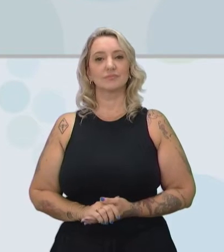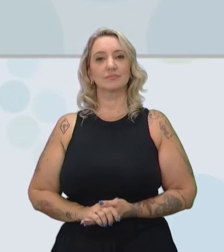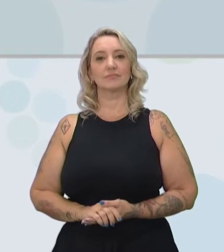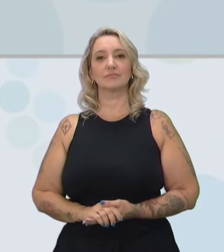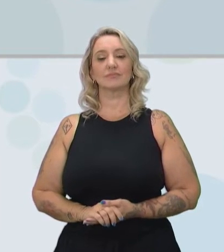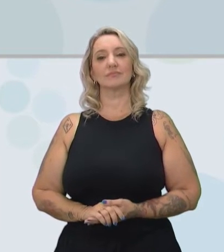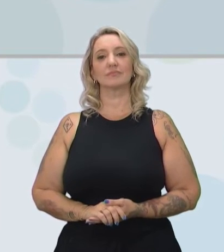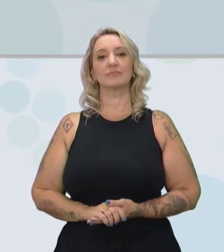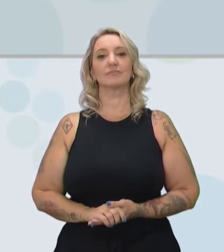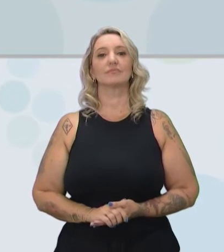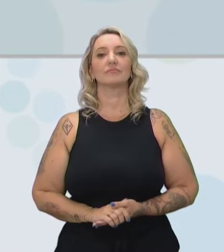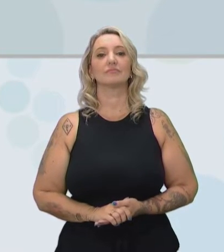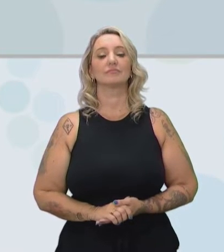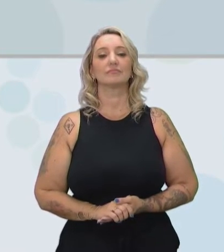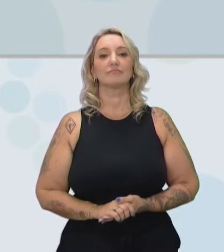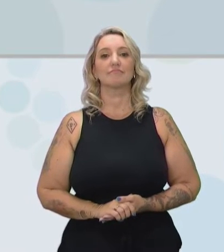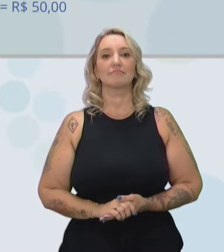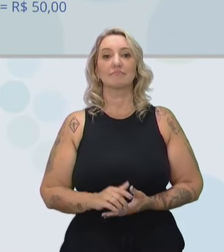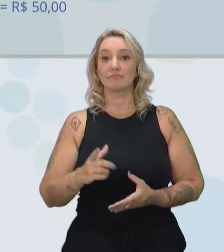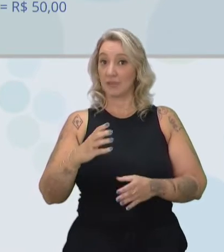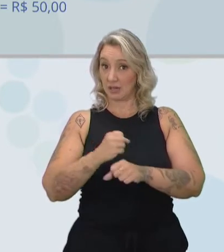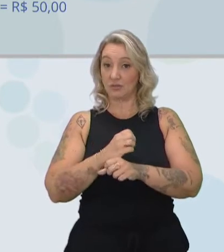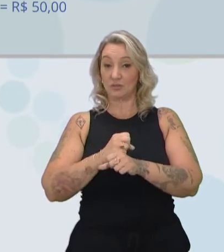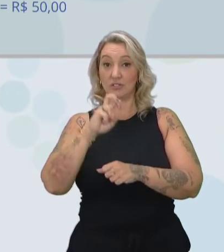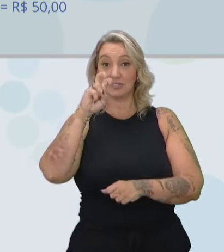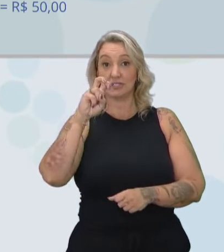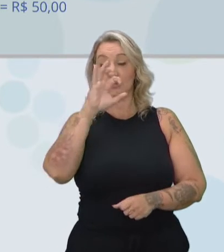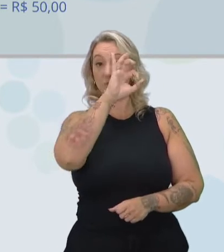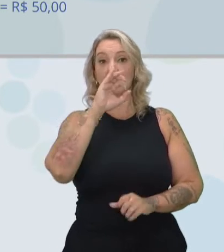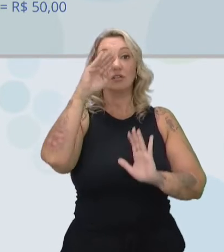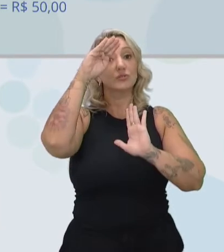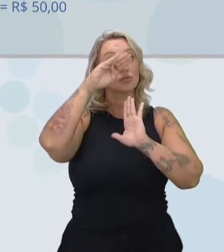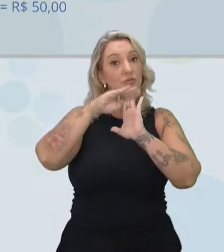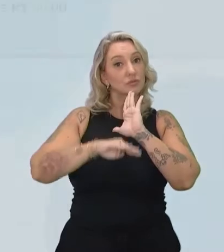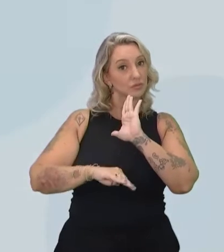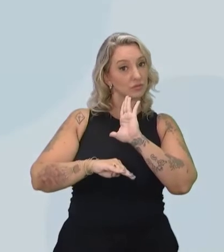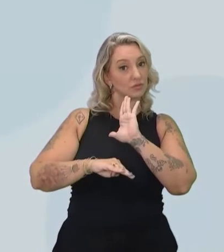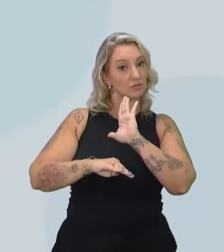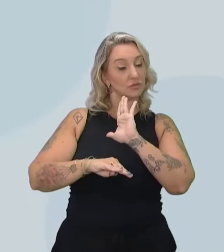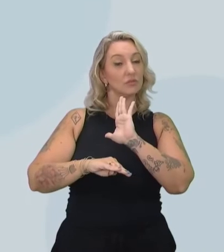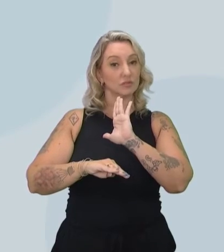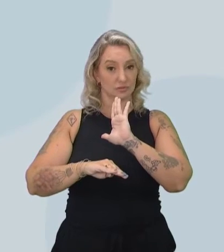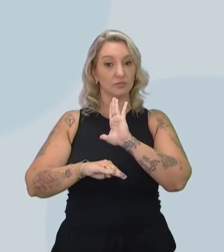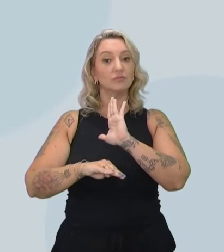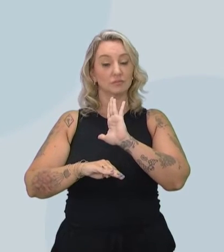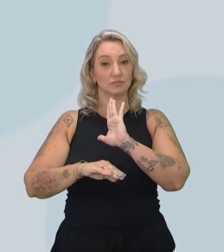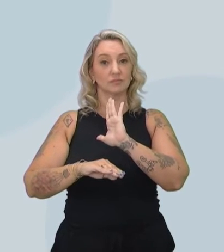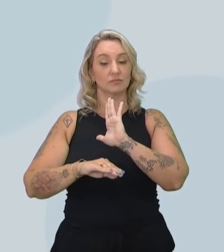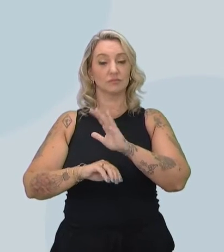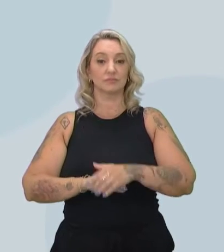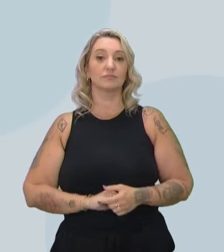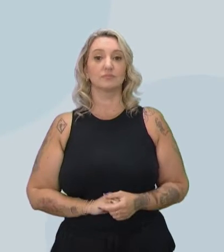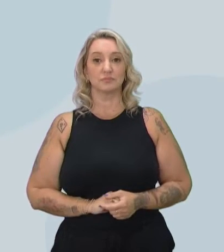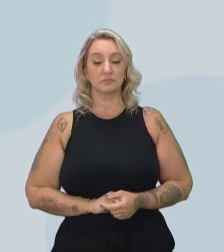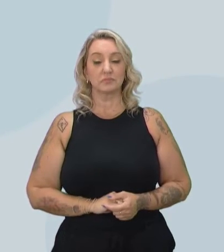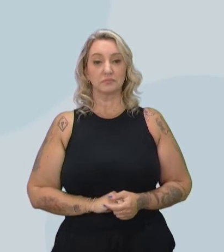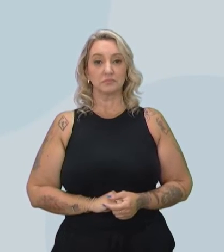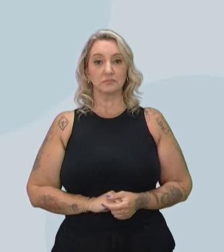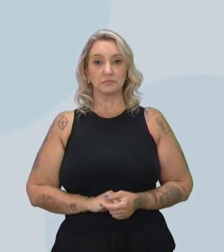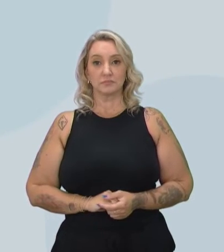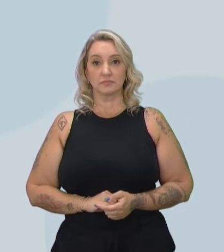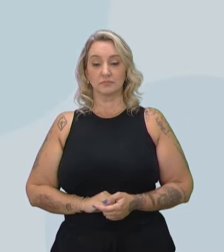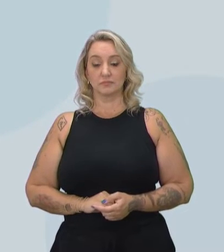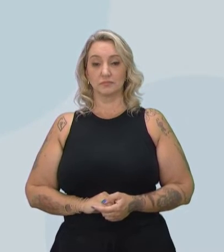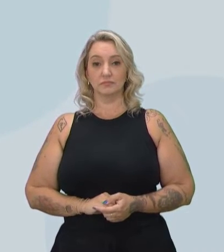1.326. E o valor com 5% de desconto, que os 5% dos 1.000 é